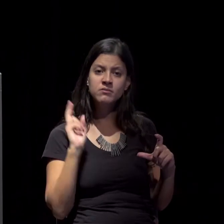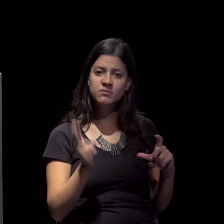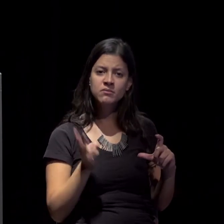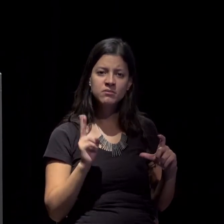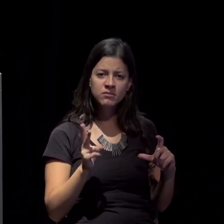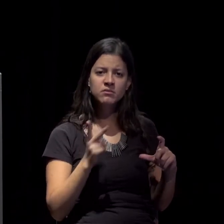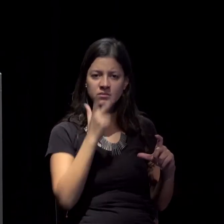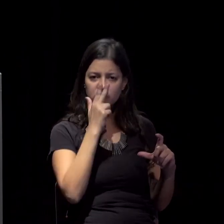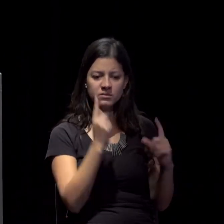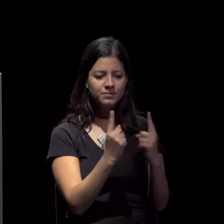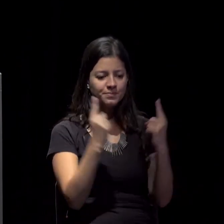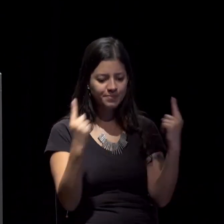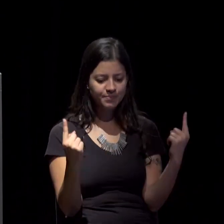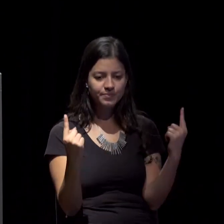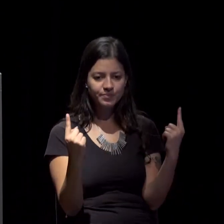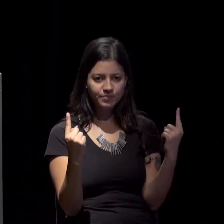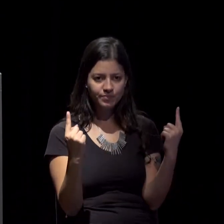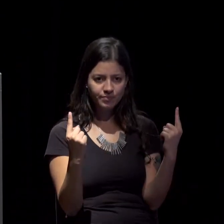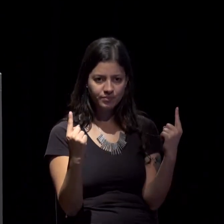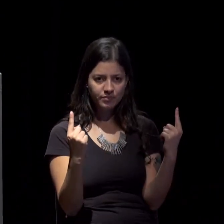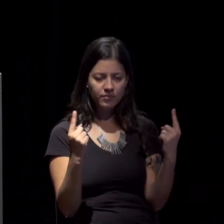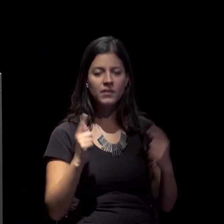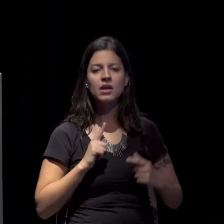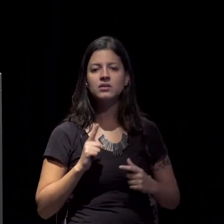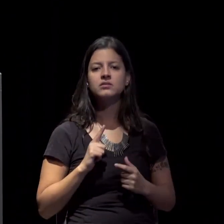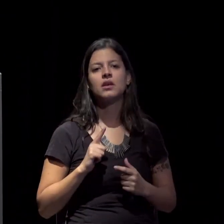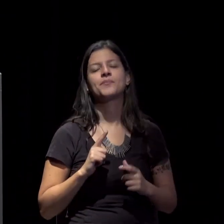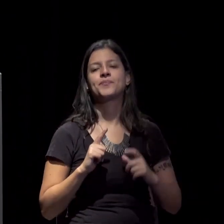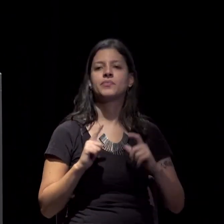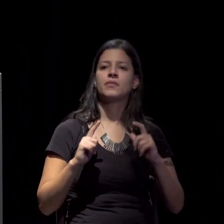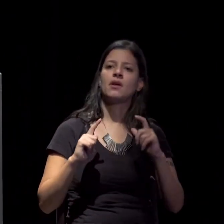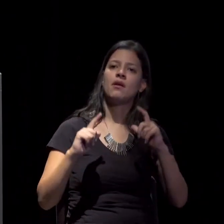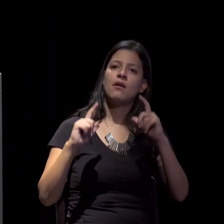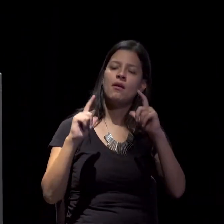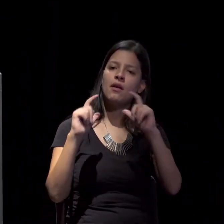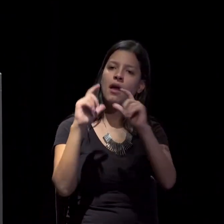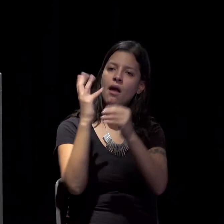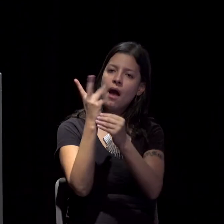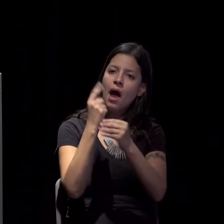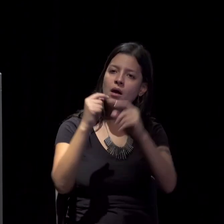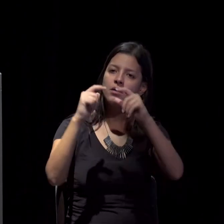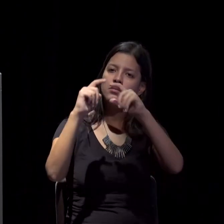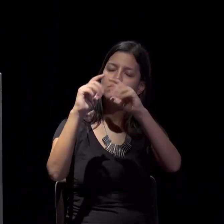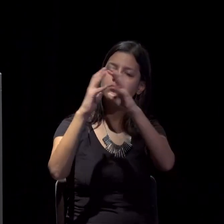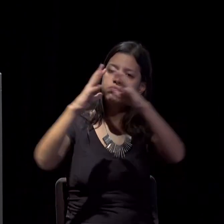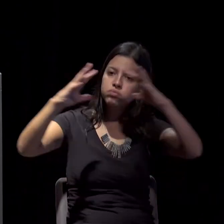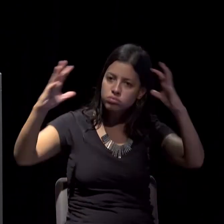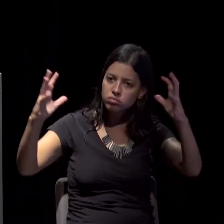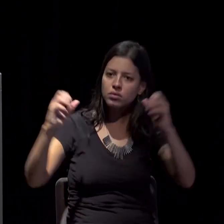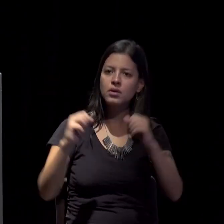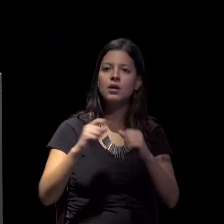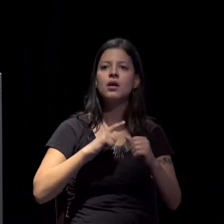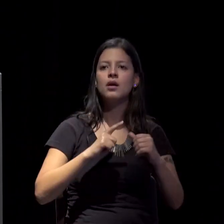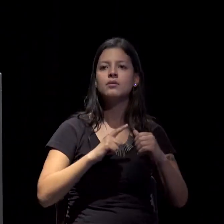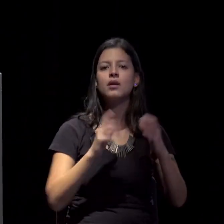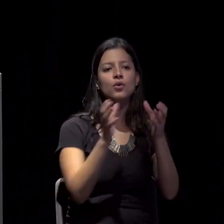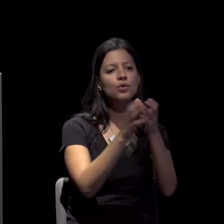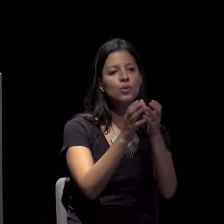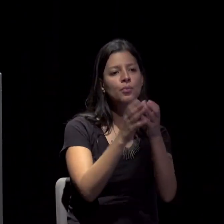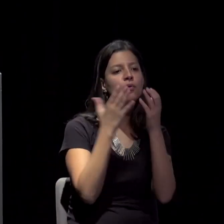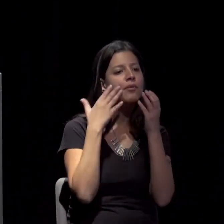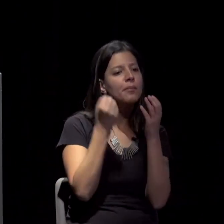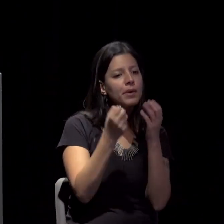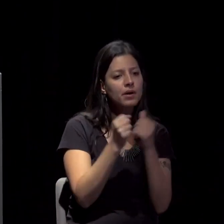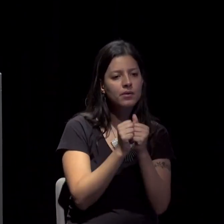na margem. Os fotógrafos registravam o monumento, o pilar, o grupo de viajantes não negros, e